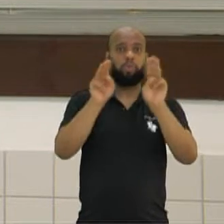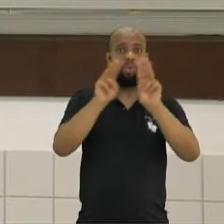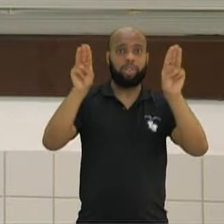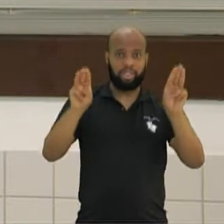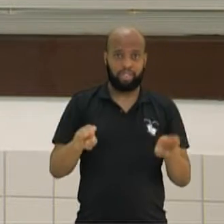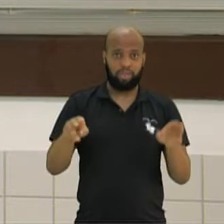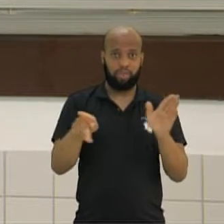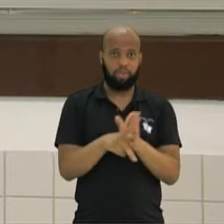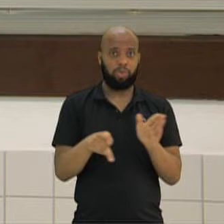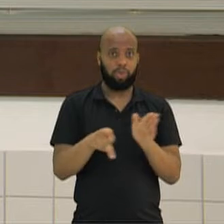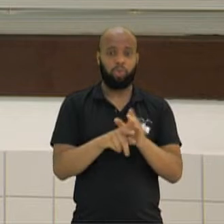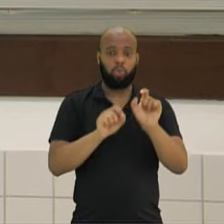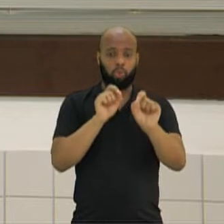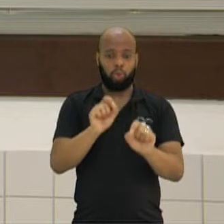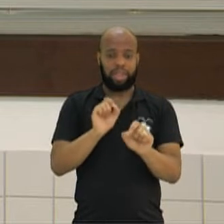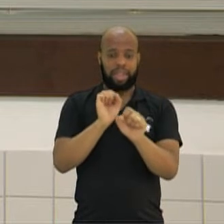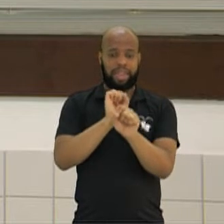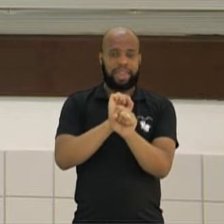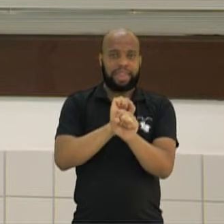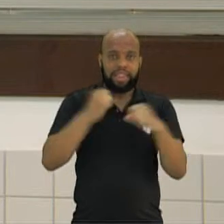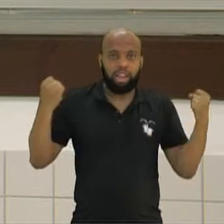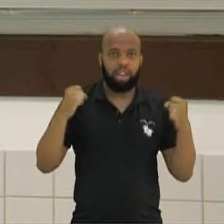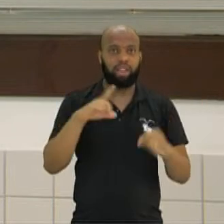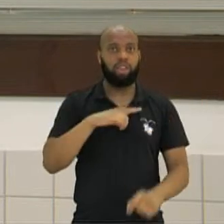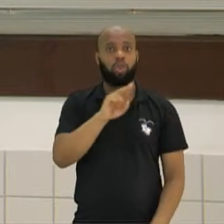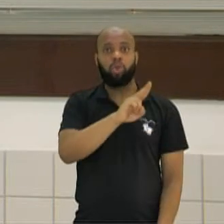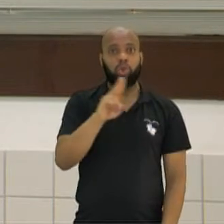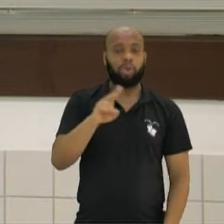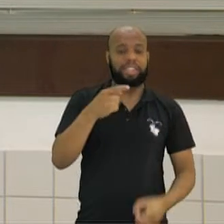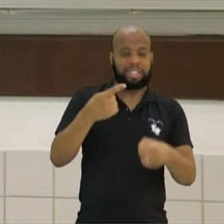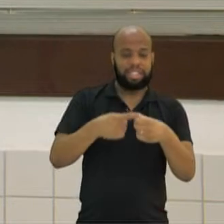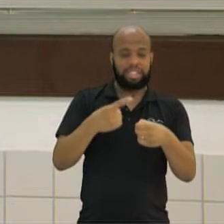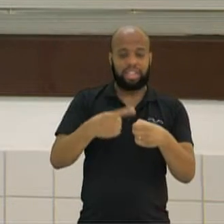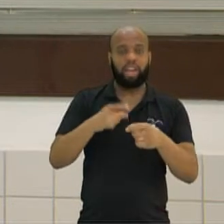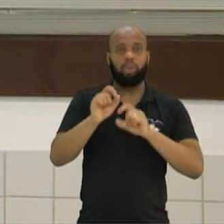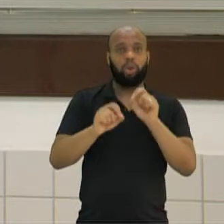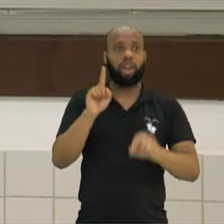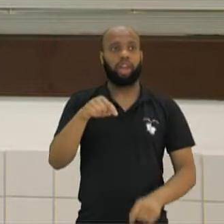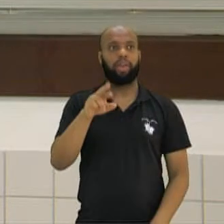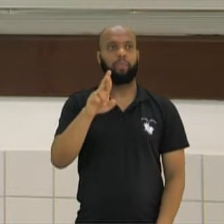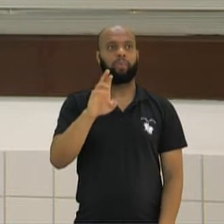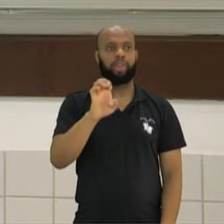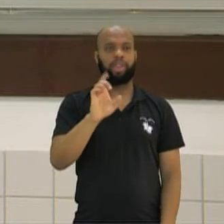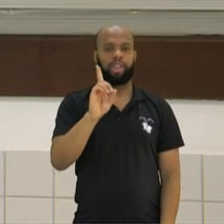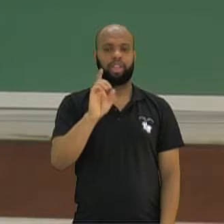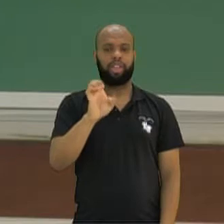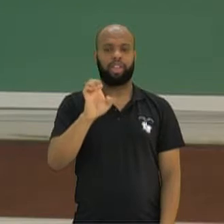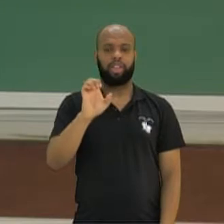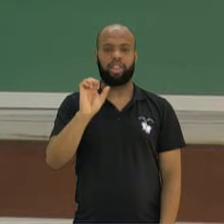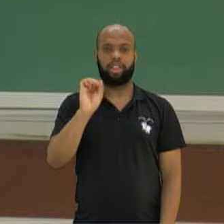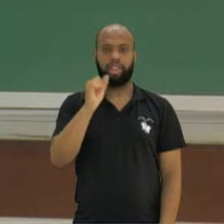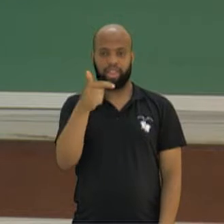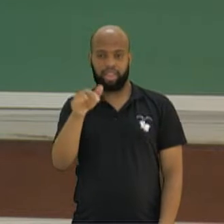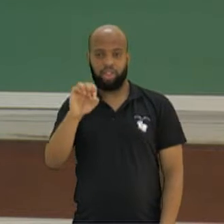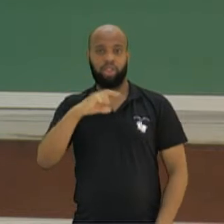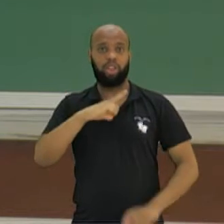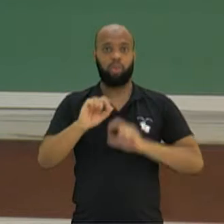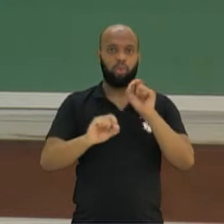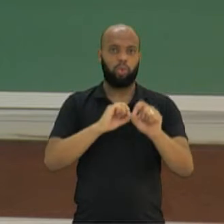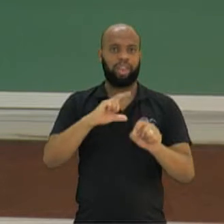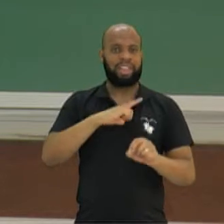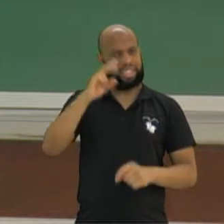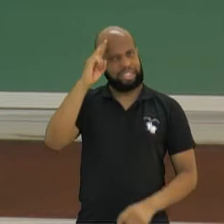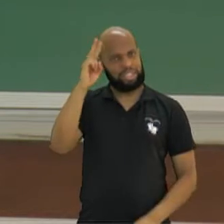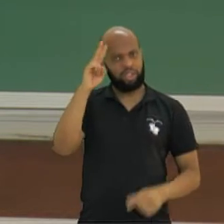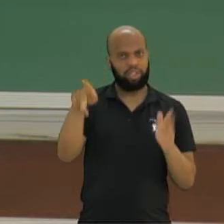Negro Liberto. O nome da cidade é Redenção, em homenagem, inclusive, a essa história dessa fazenda,